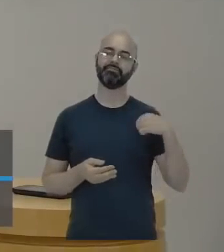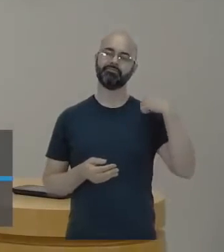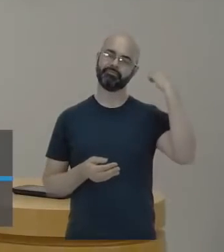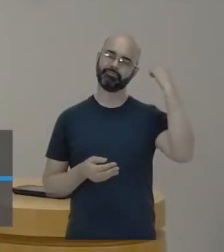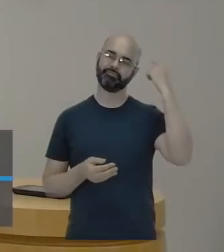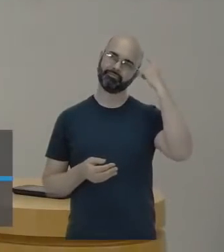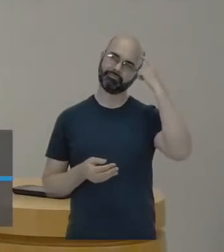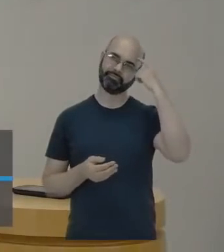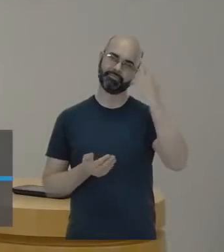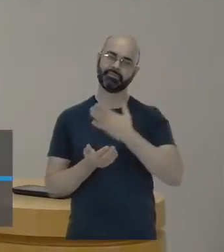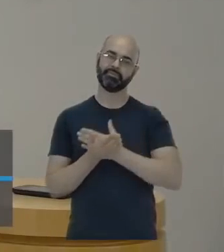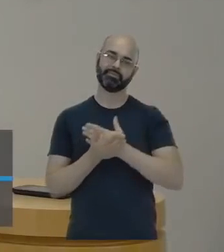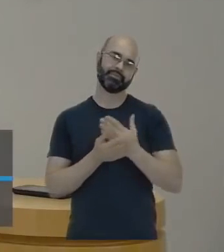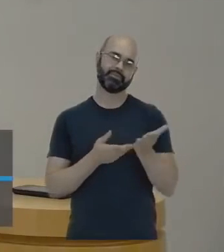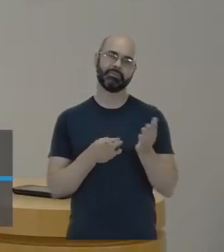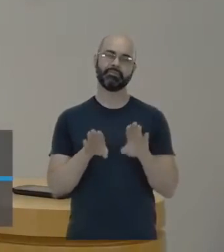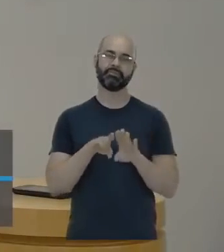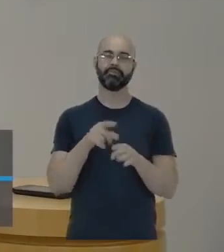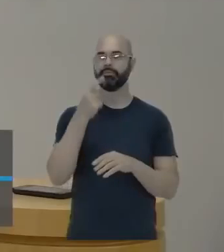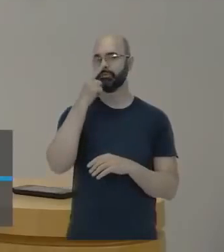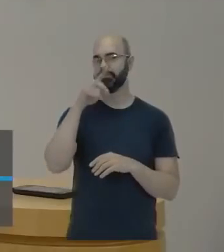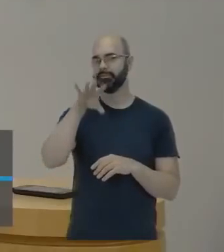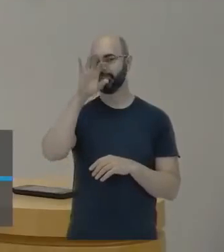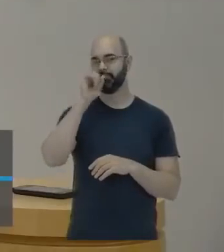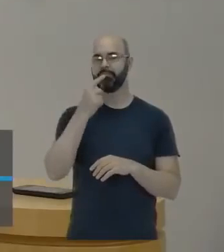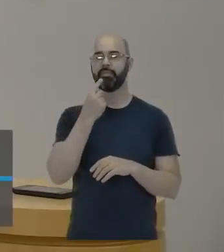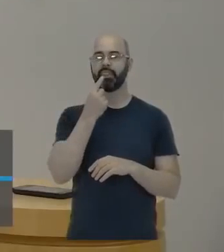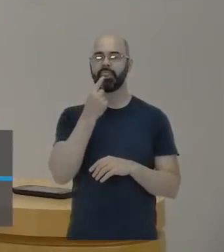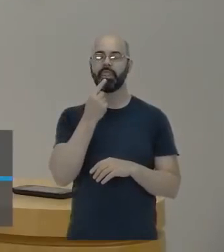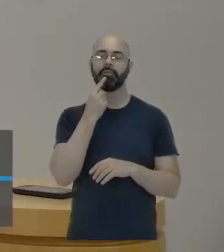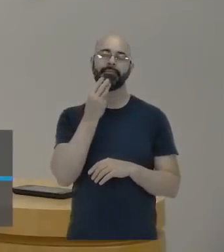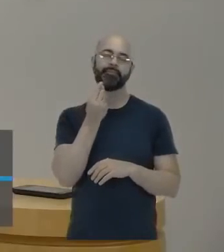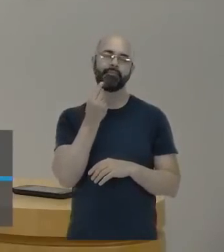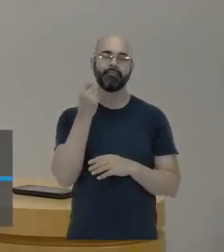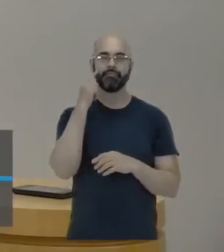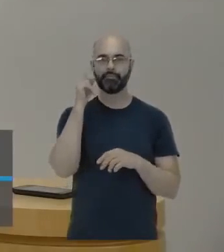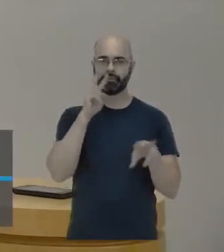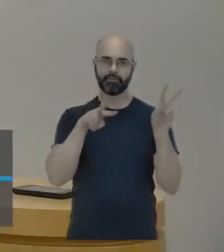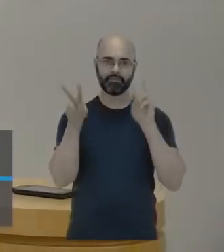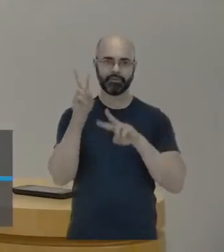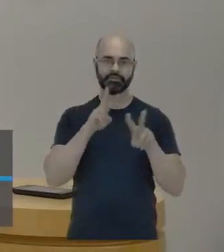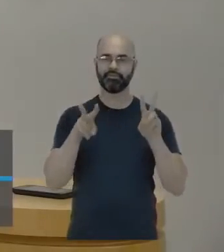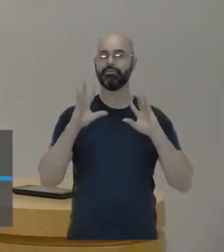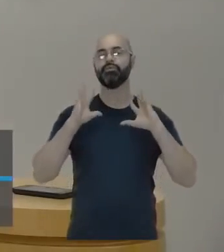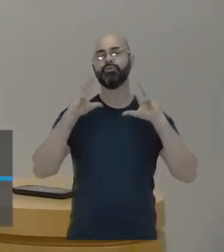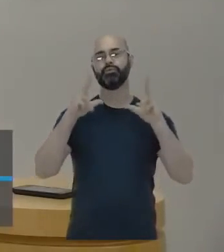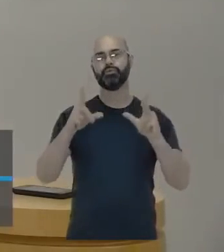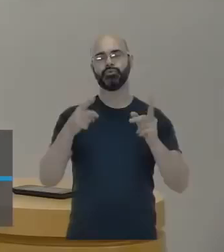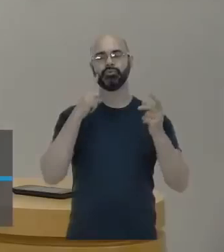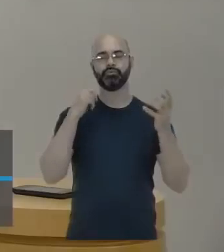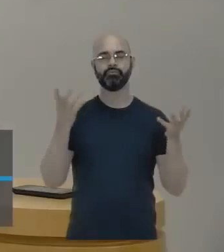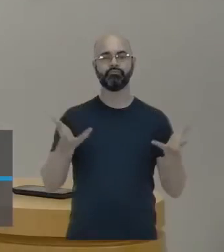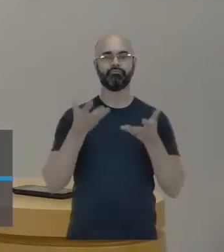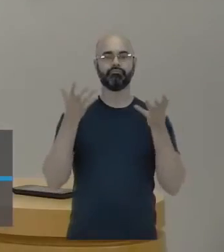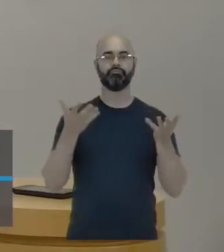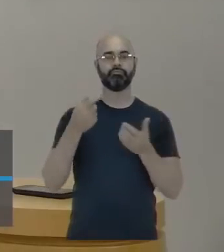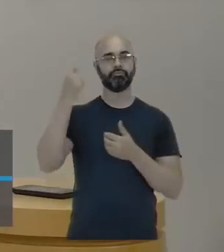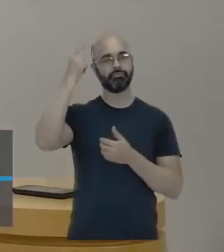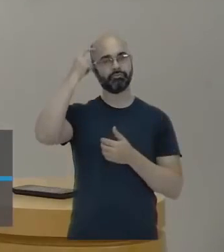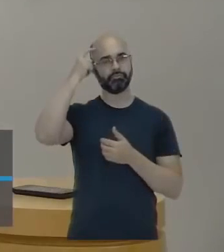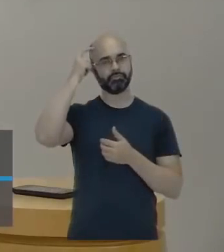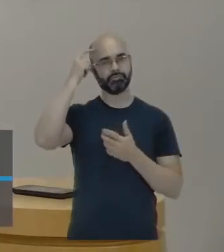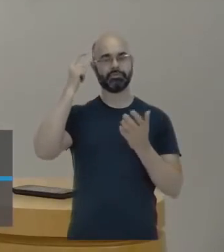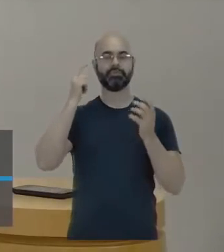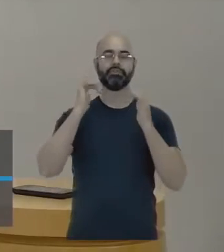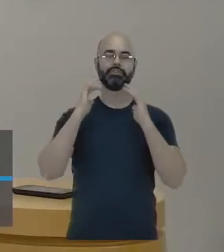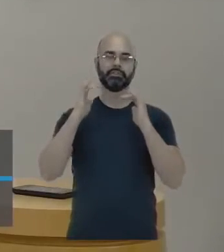pelos sentidos também, o sentido do olfato, do paladar, da visão, né? Tudo isso vai estimular o cérebro a produzir, etc.